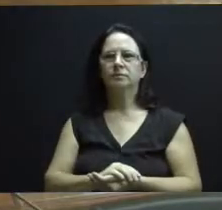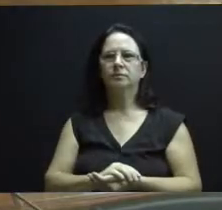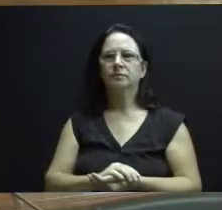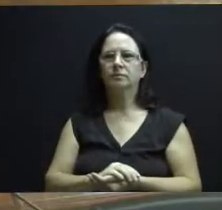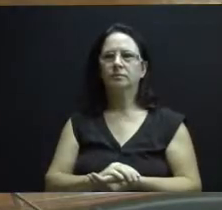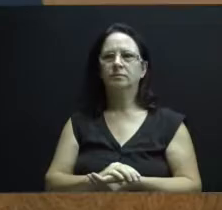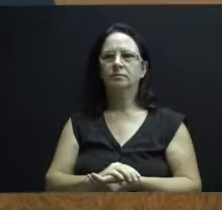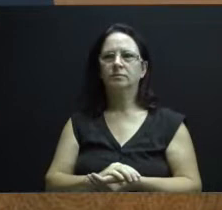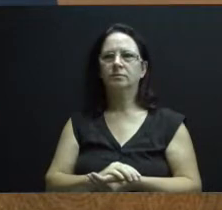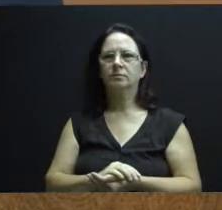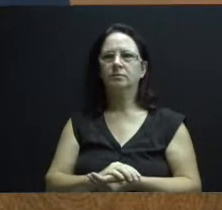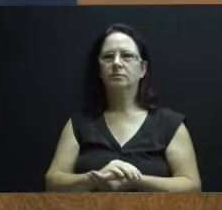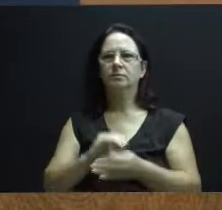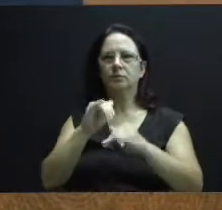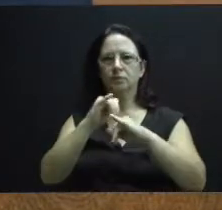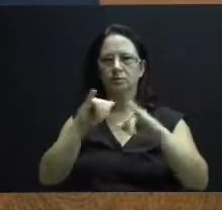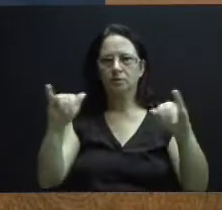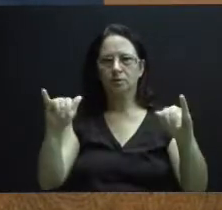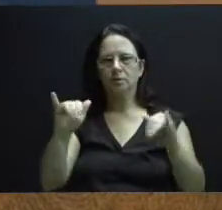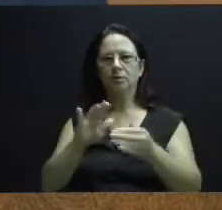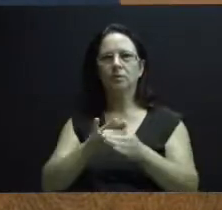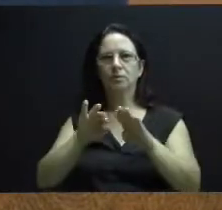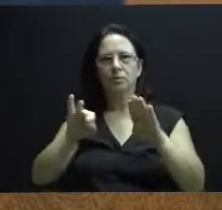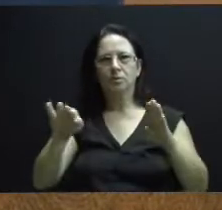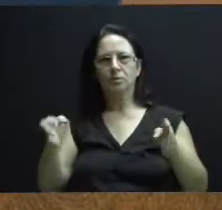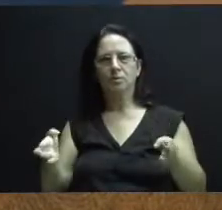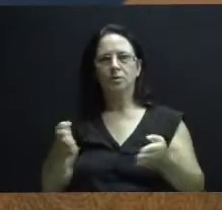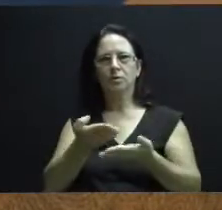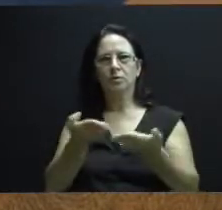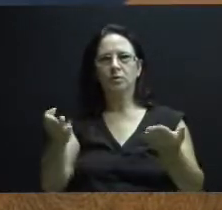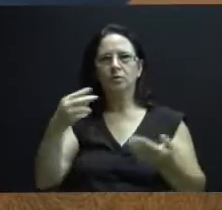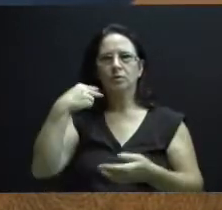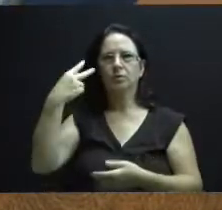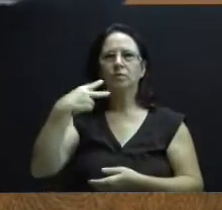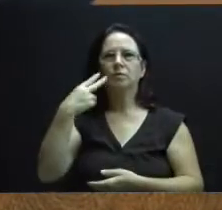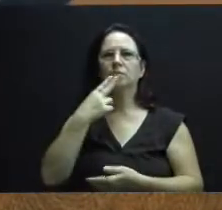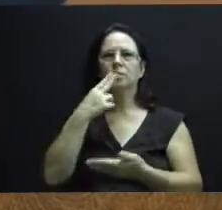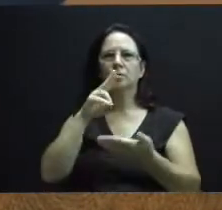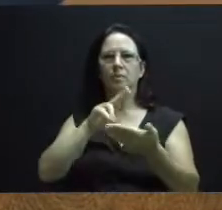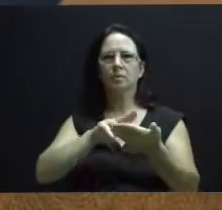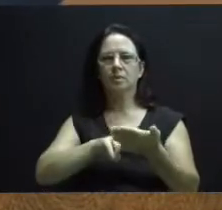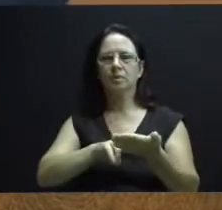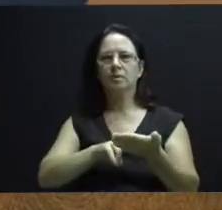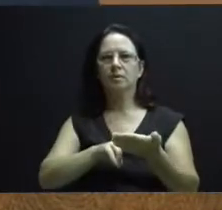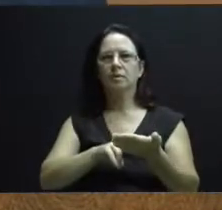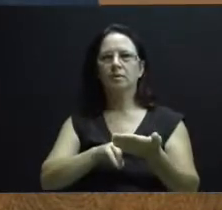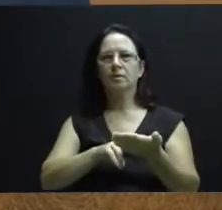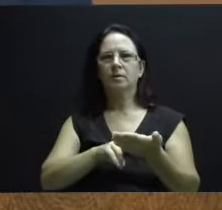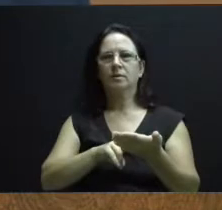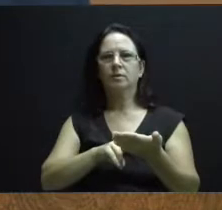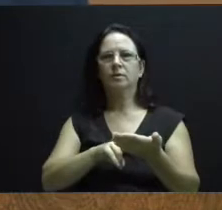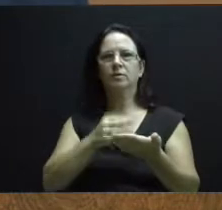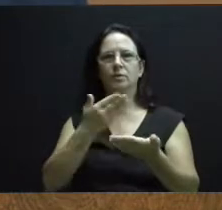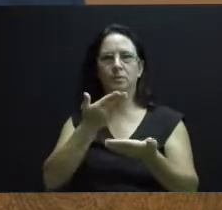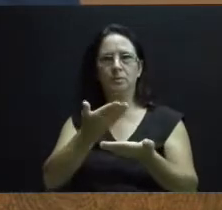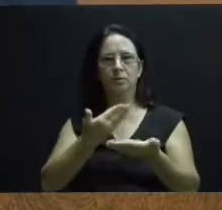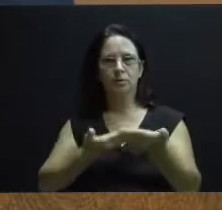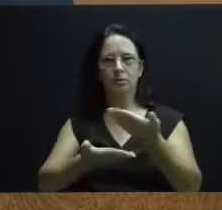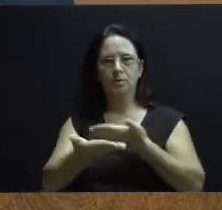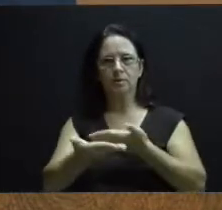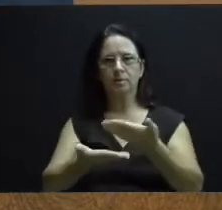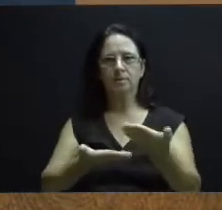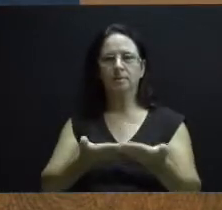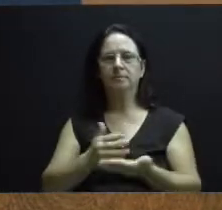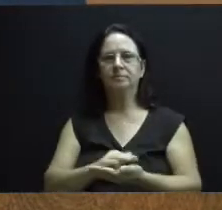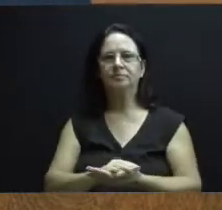como nico comunique se encontra na mesma disposição dos senhores vereadores a súmula da corresponder correspondência pedido e receberá